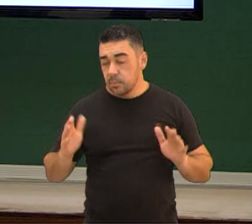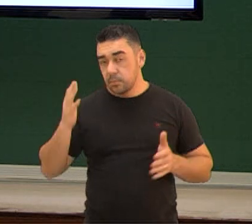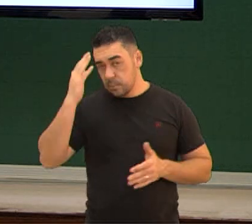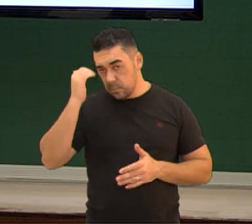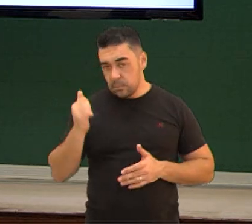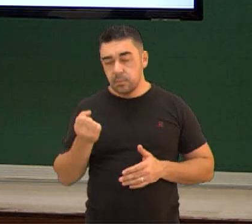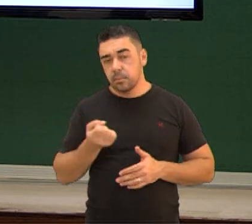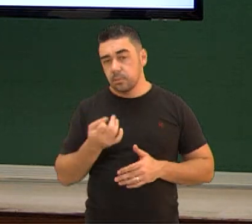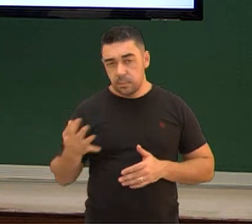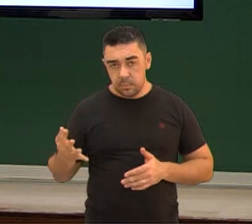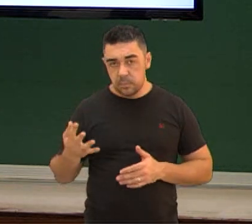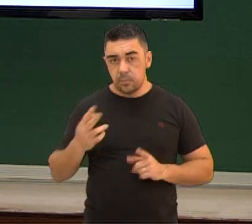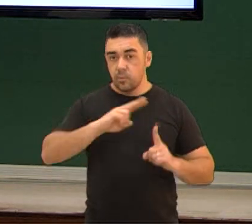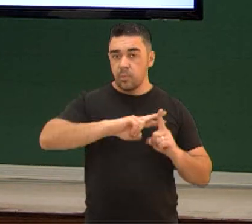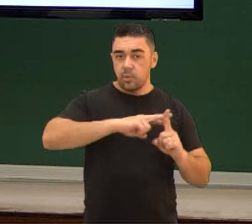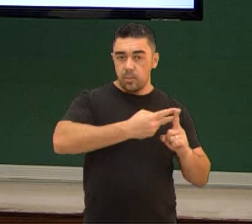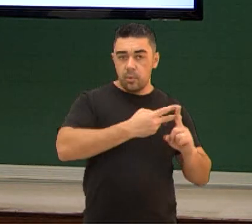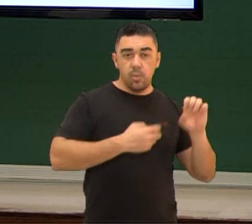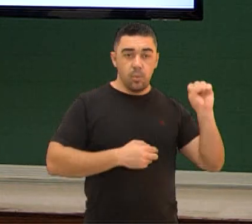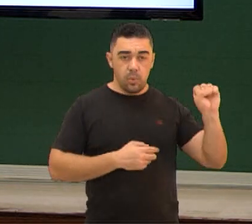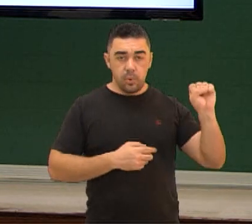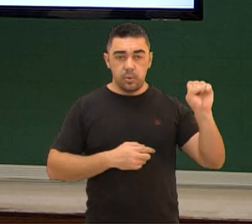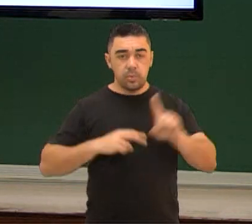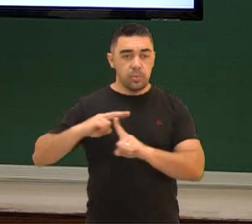corrente, que veja que ela dobrou a corrente, né?